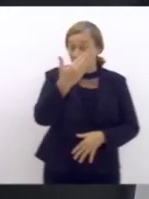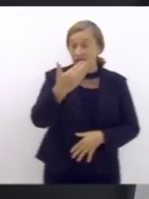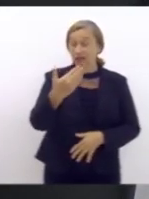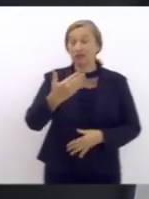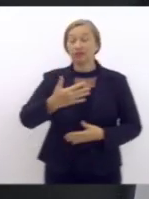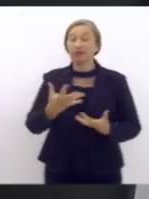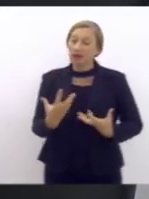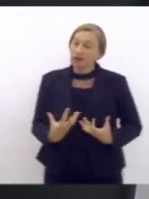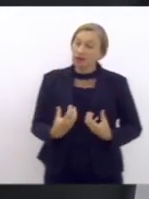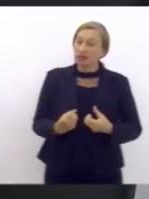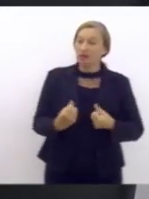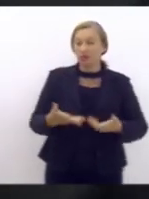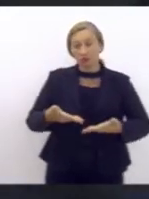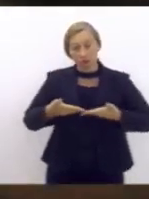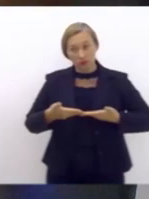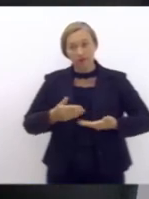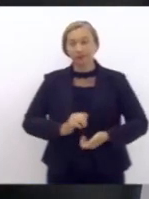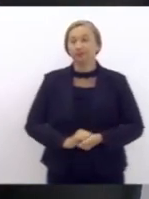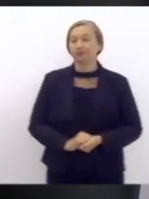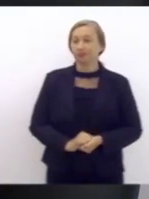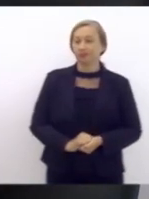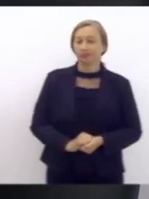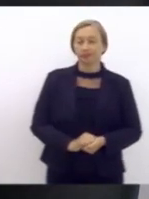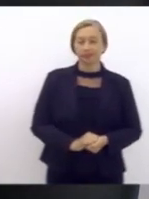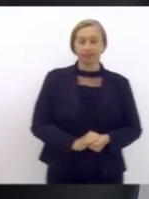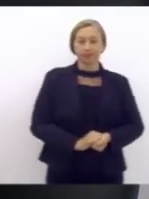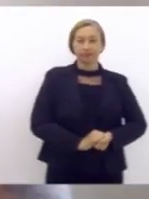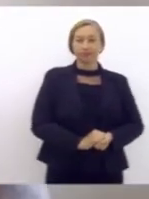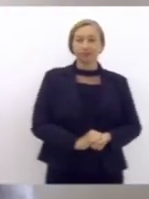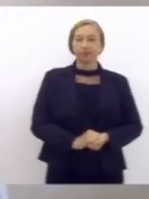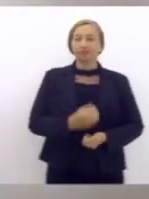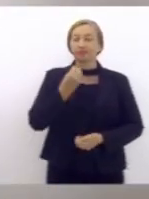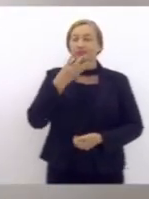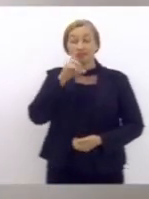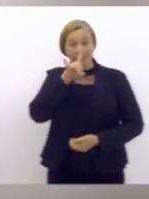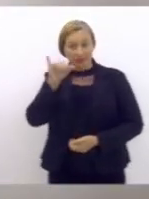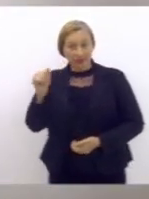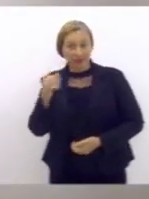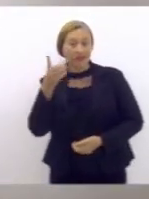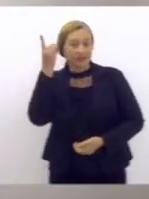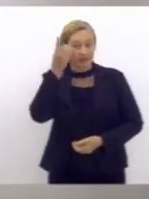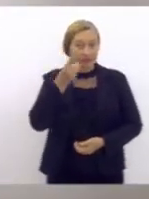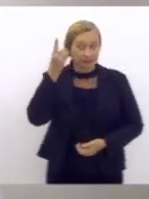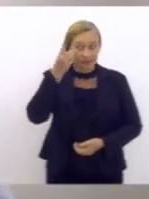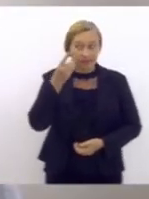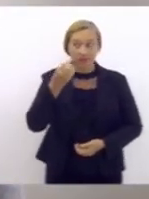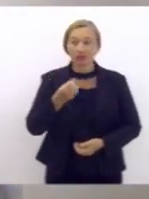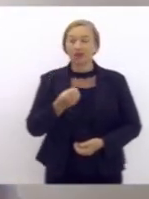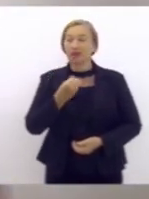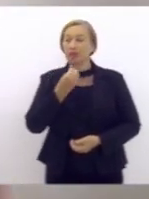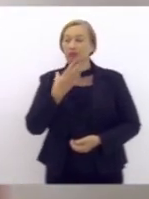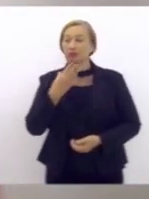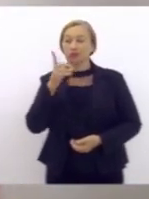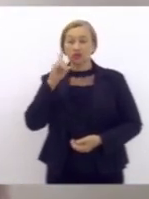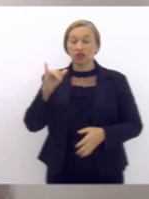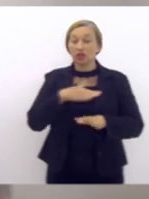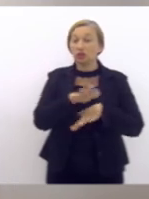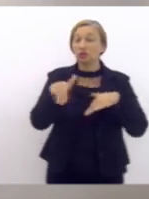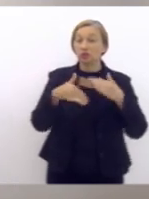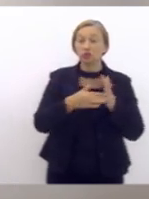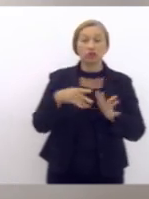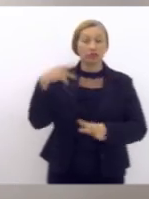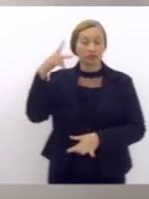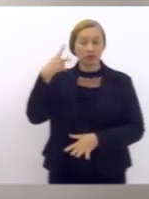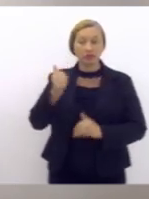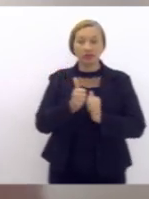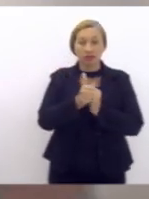ter aceito o nosso convite. Bom dia, deputada. Bom dia a todos e todas as parlamentares